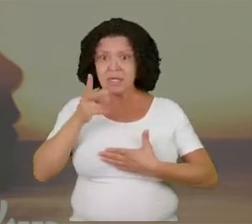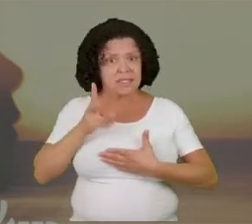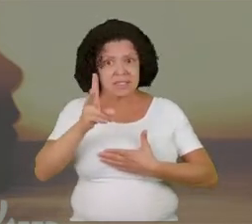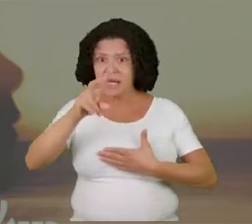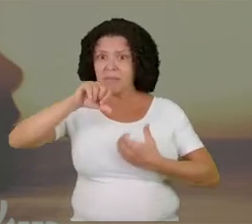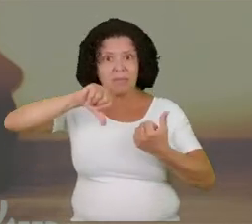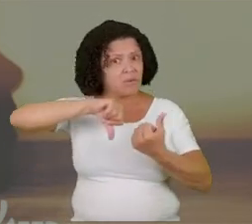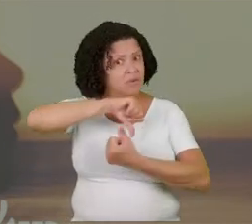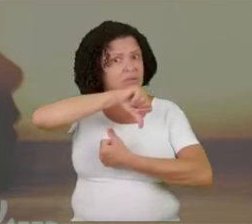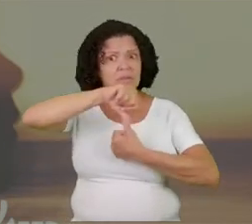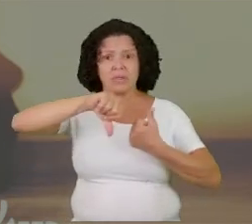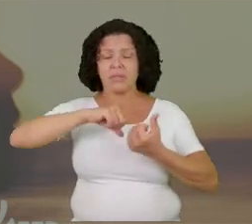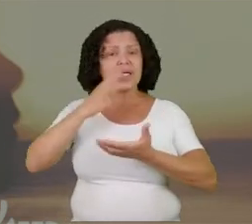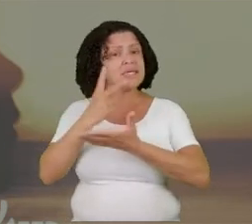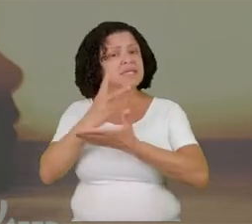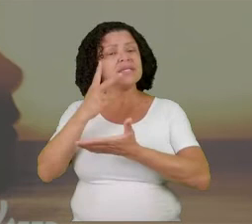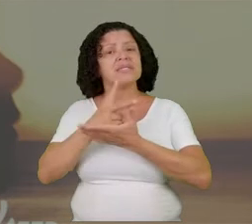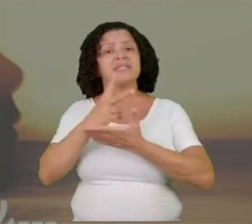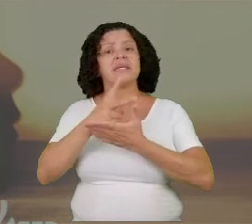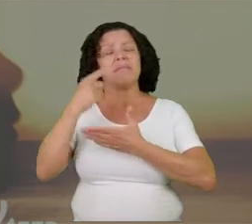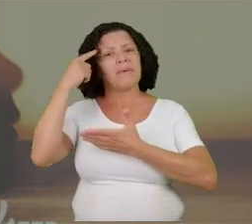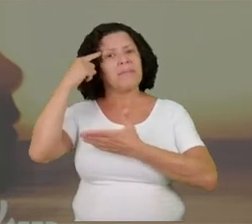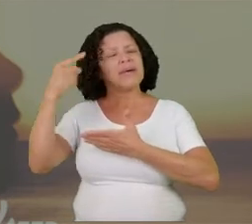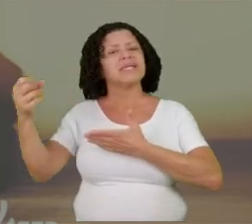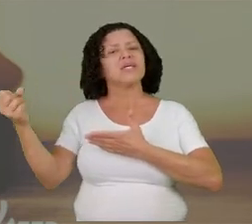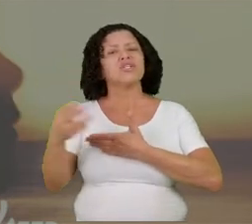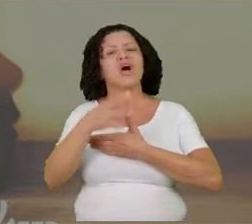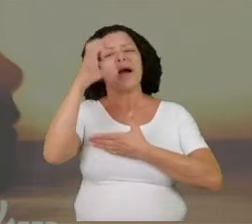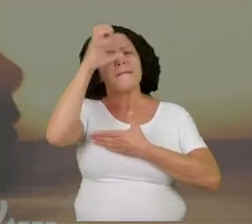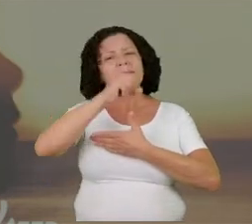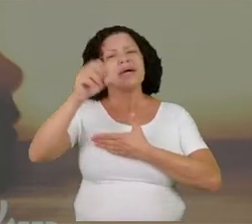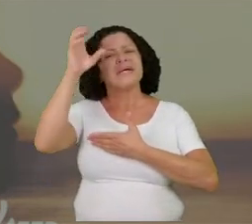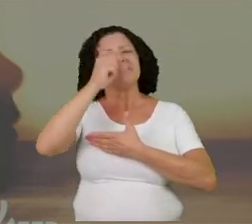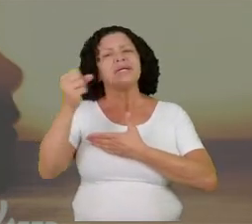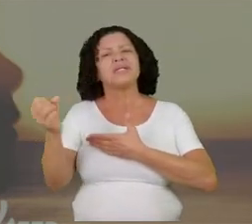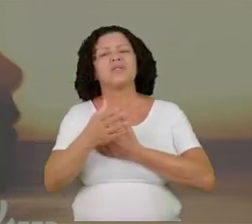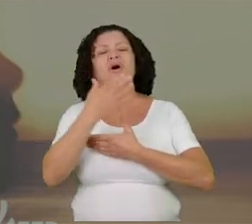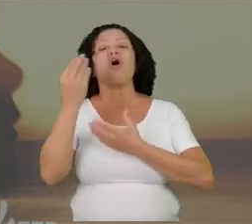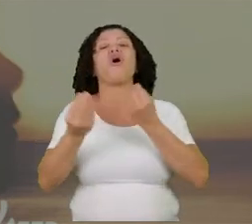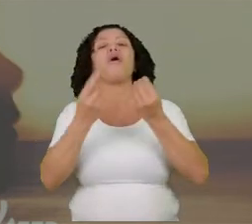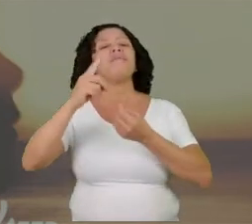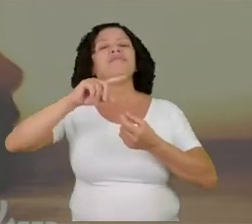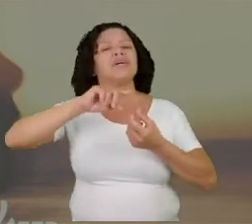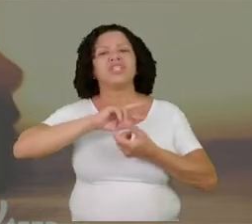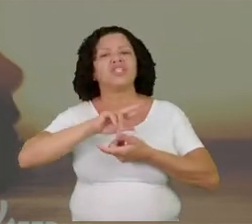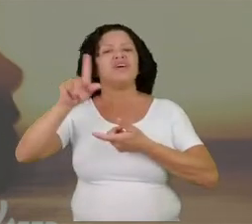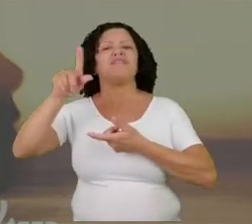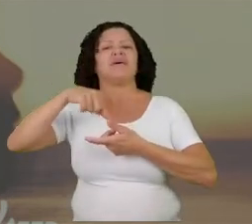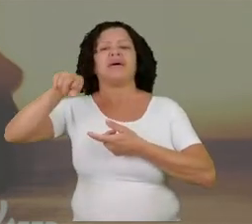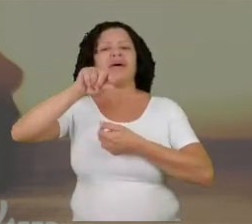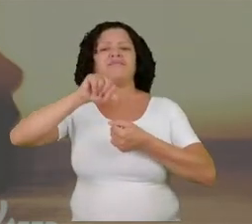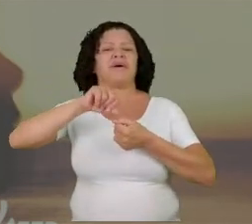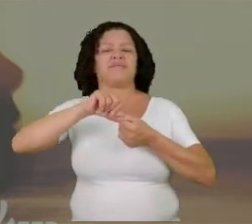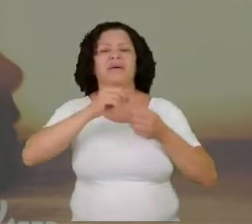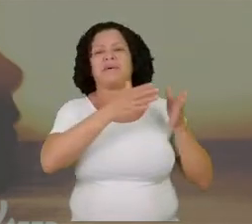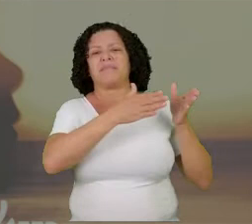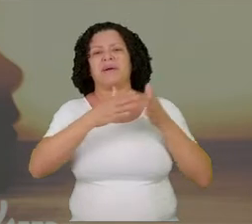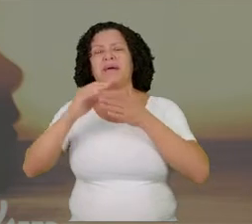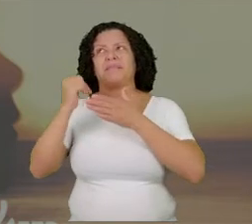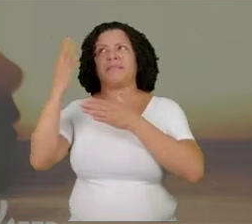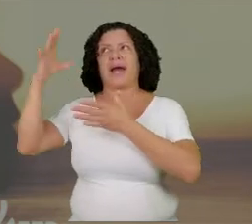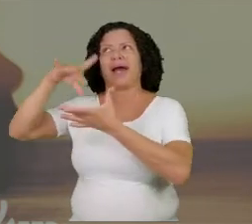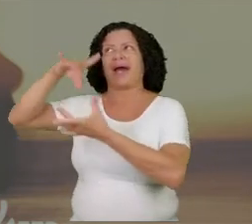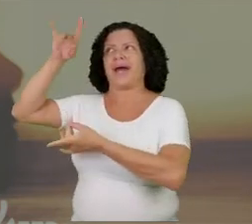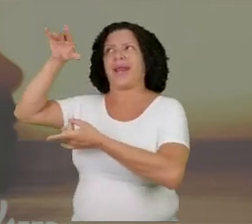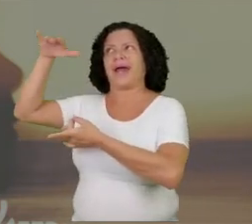transformação. Estamos num constante repensar, num constante aprendizado. E não vai ser diferente quando passarmos para o lado